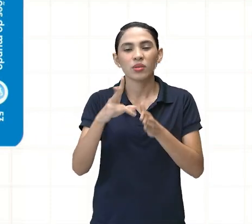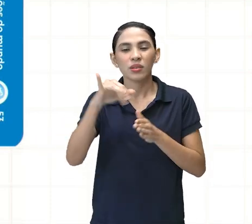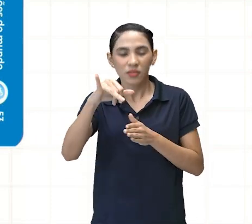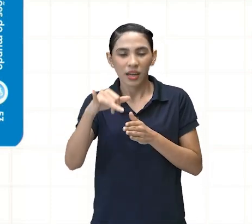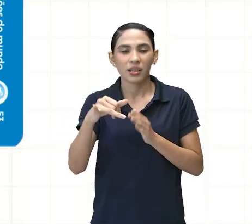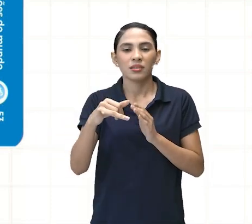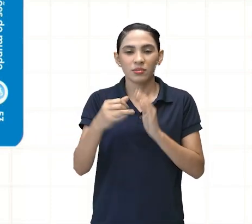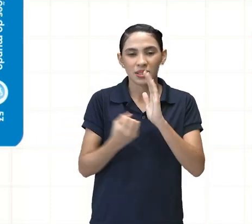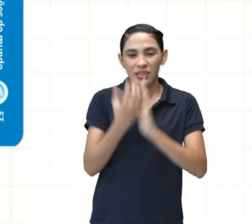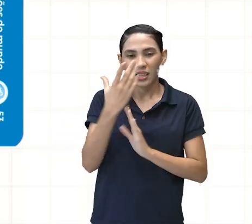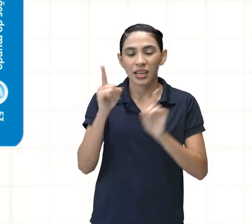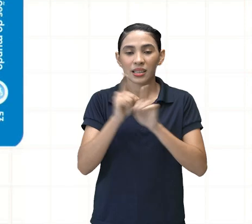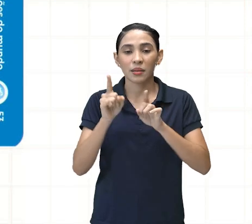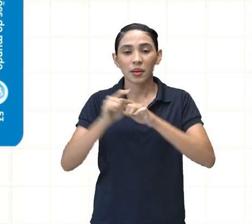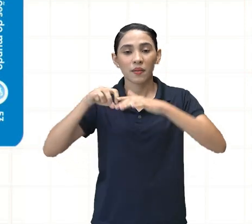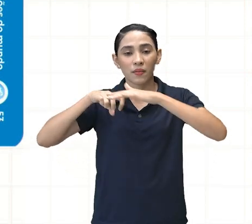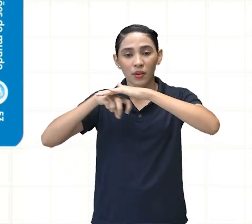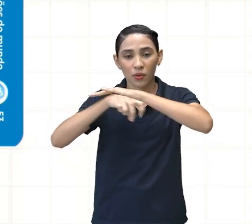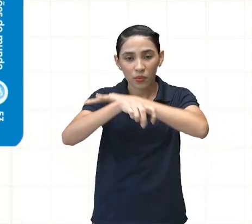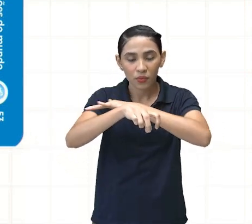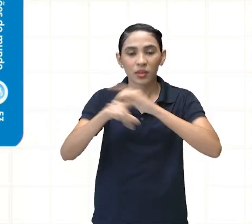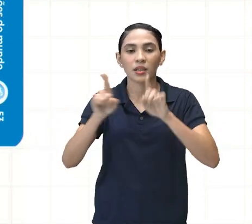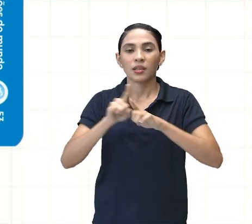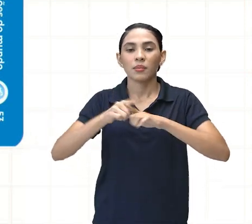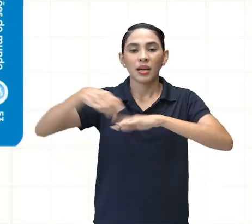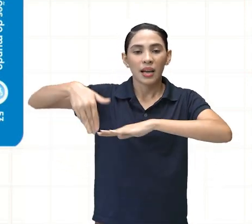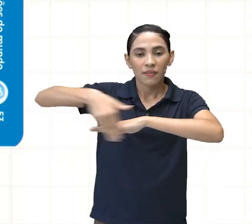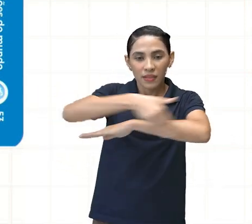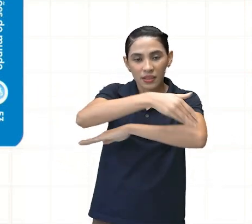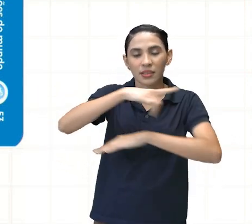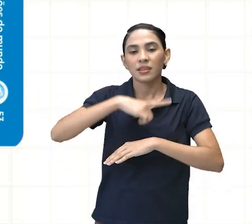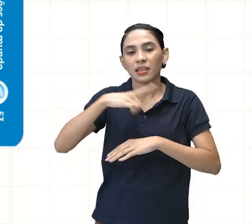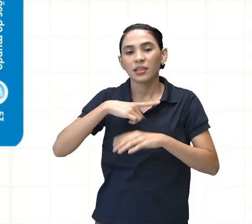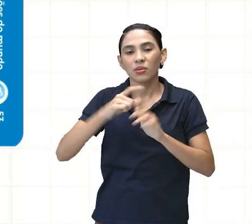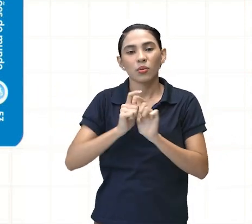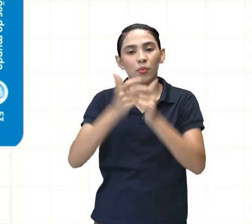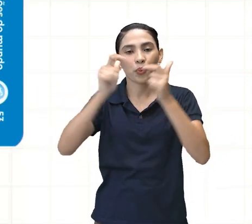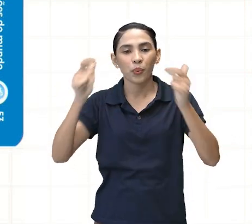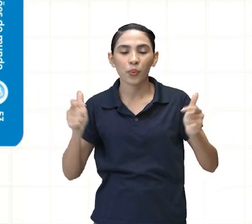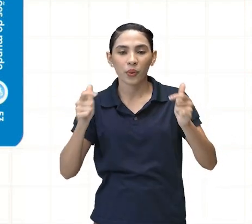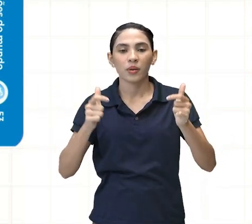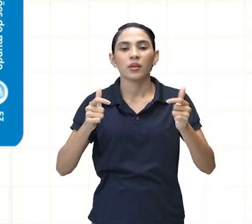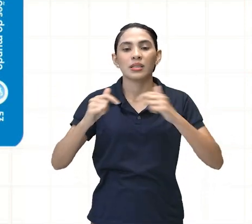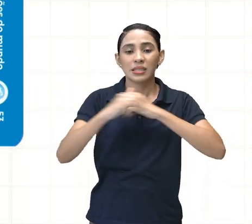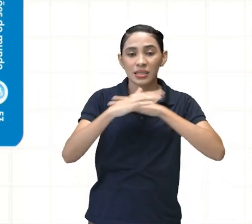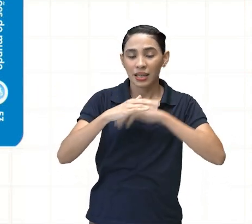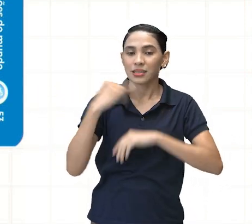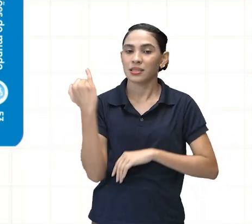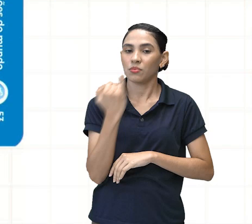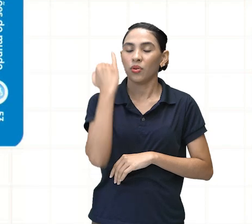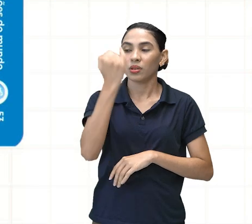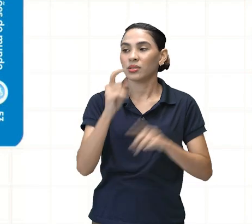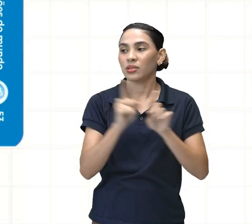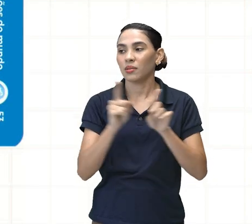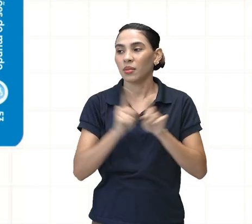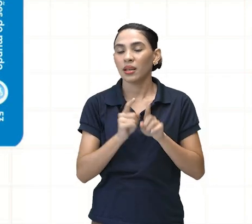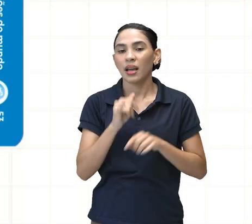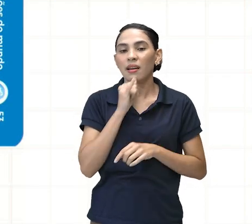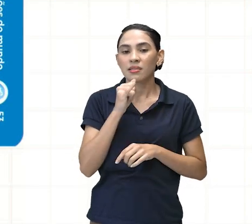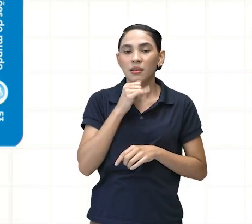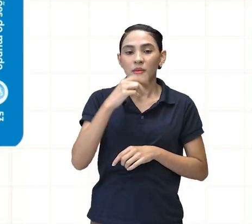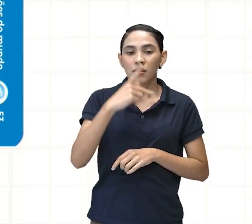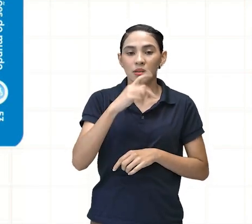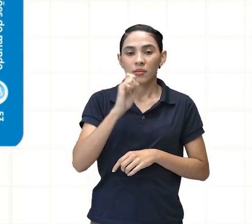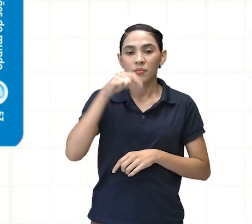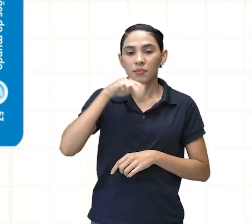surgindo, né? Das ferrovias, rodovias, tendo grande quantidade de cidades importantes, né? Como